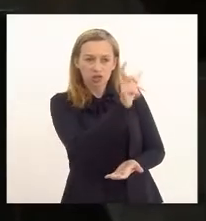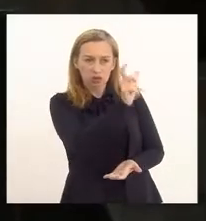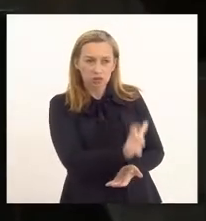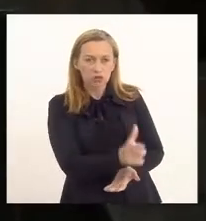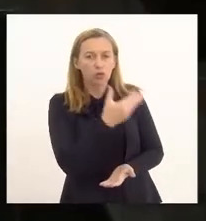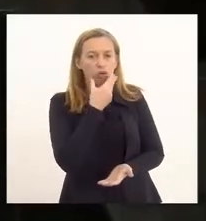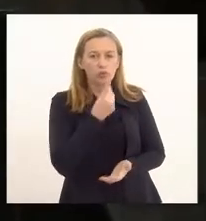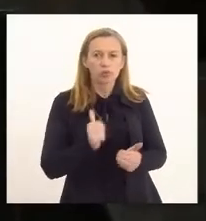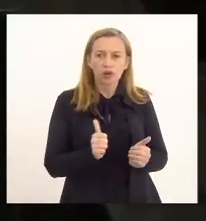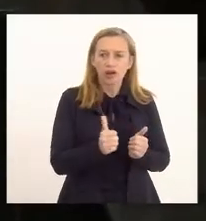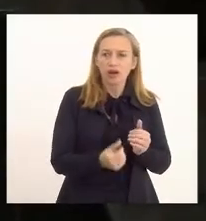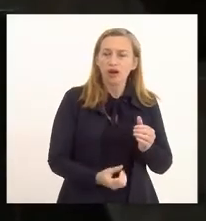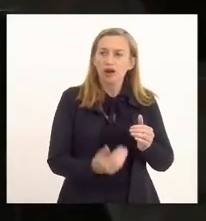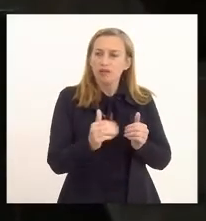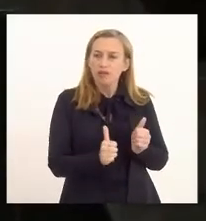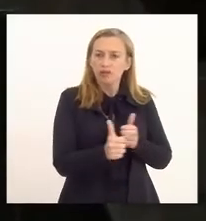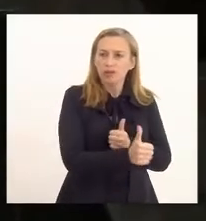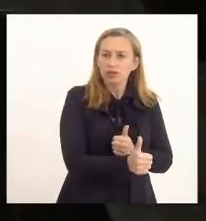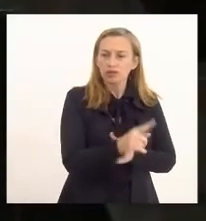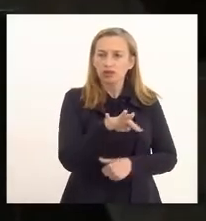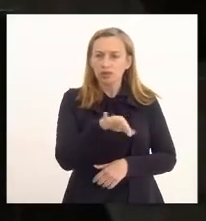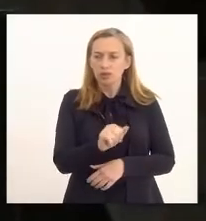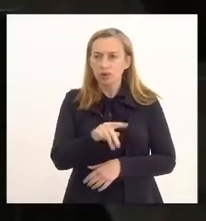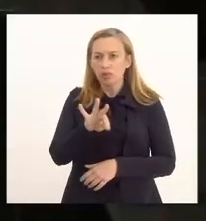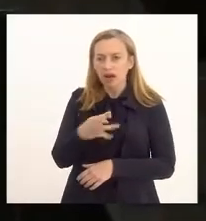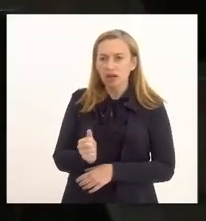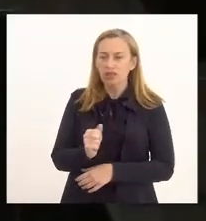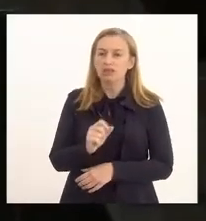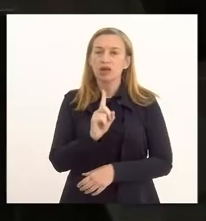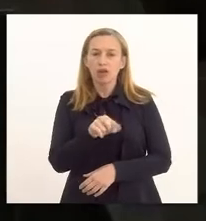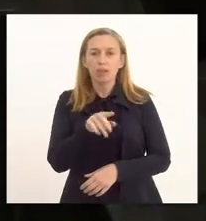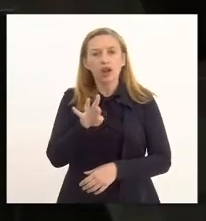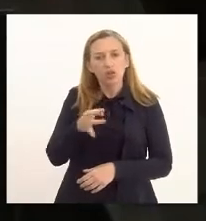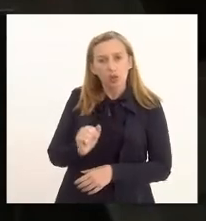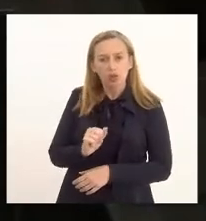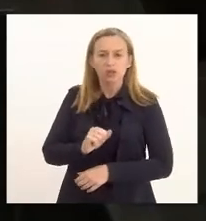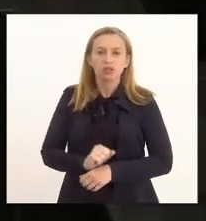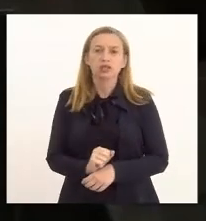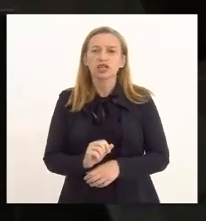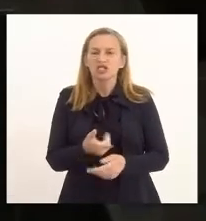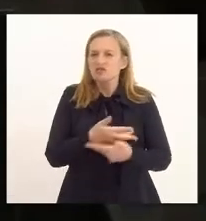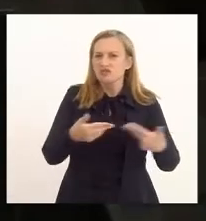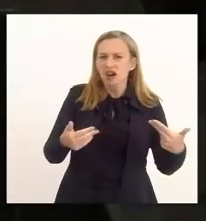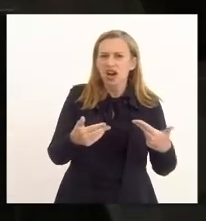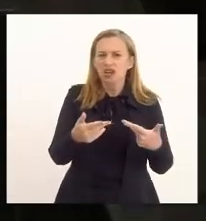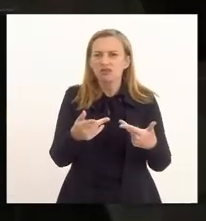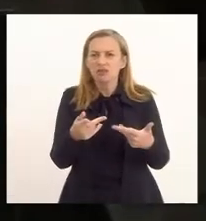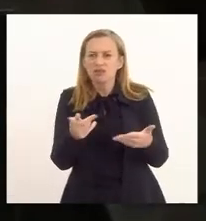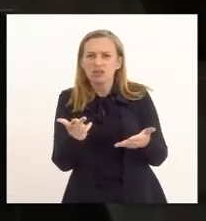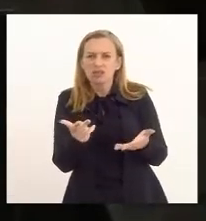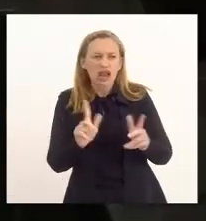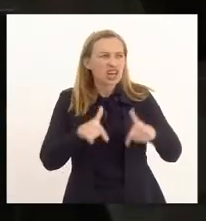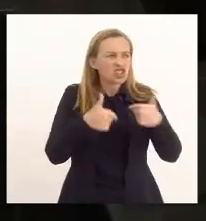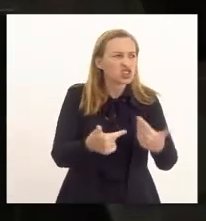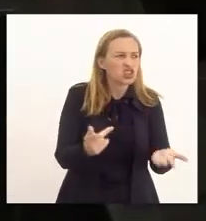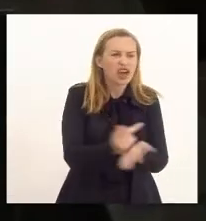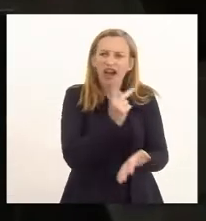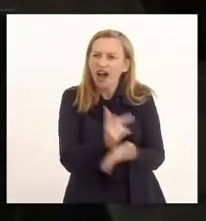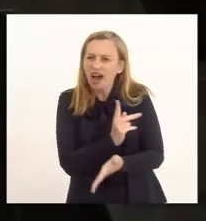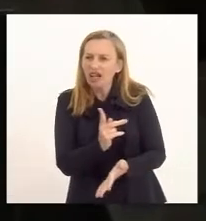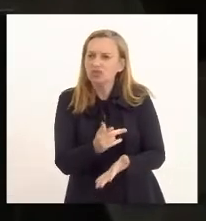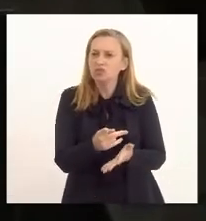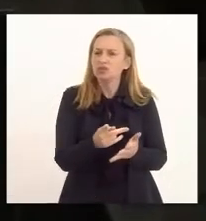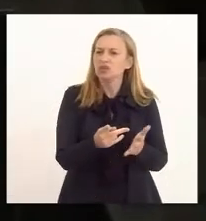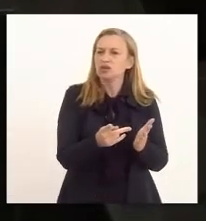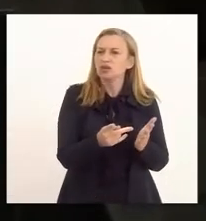da Fundação Palmares. É um paradoxo, talvez seja o maior paradoxo, entre tantas bobagens, entre tantas atitudes criminosas,